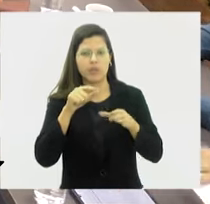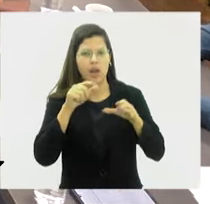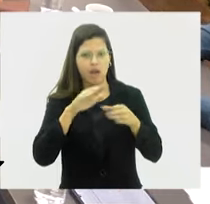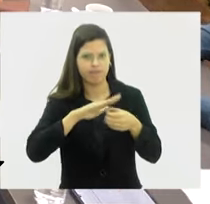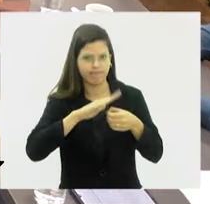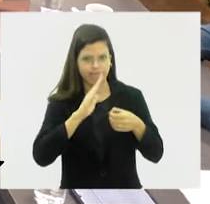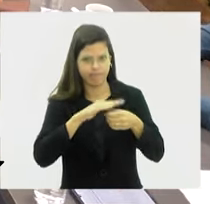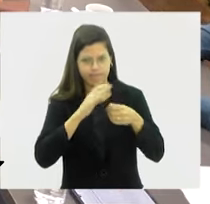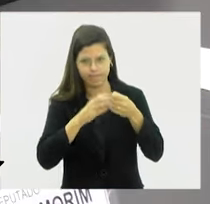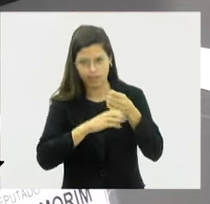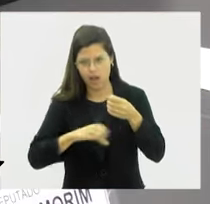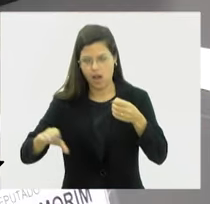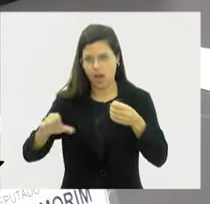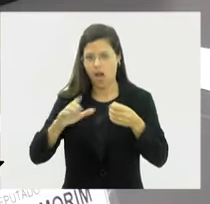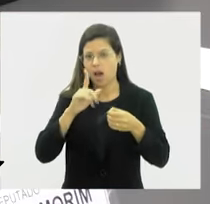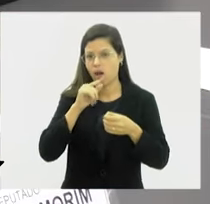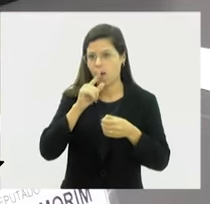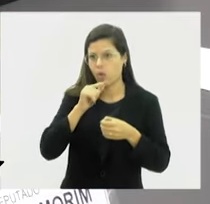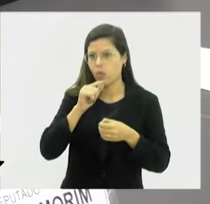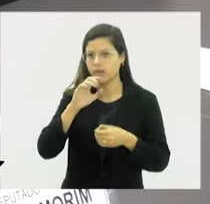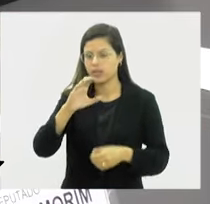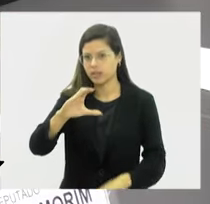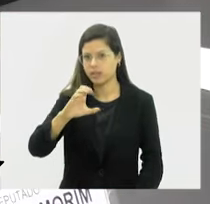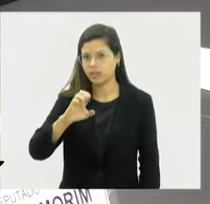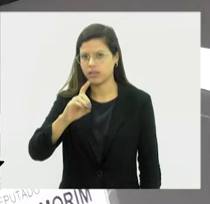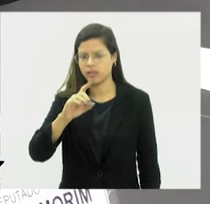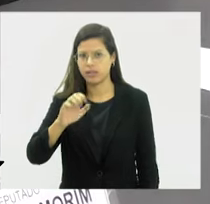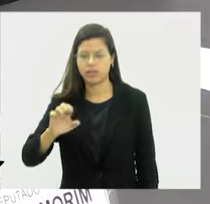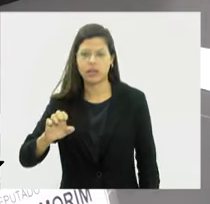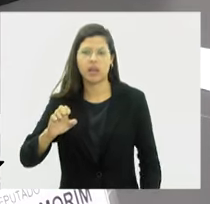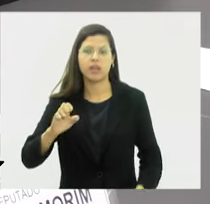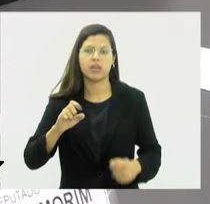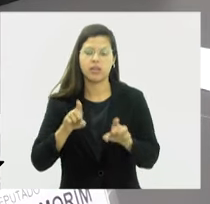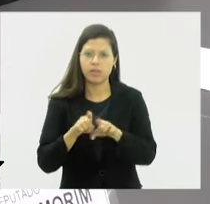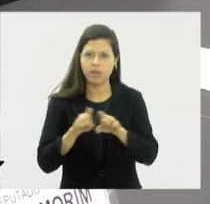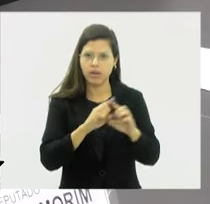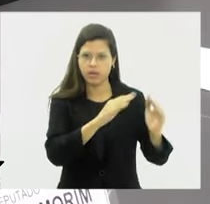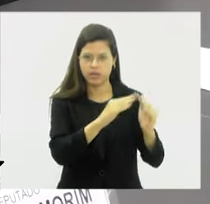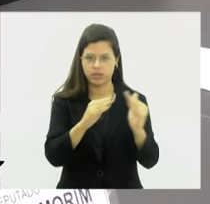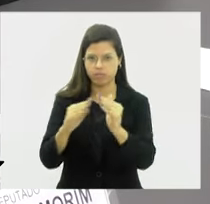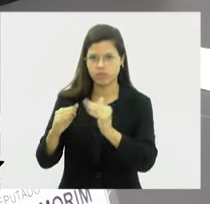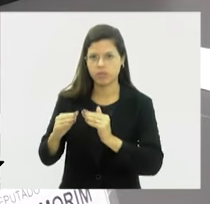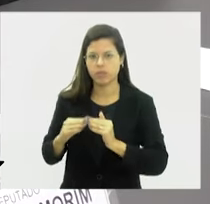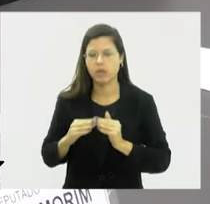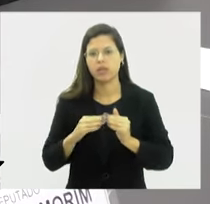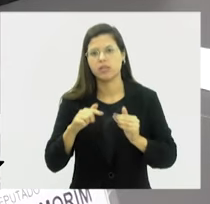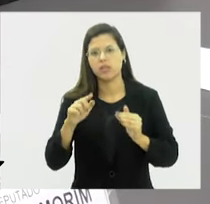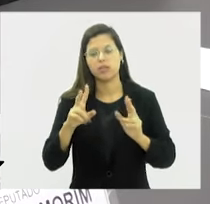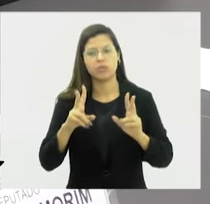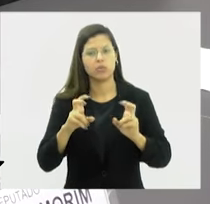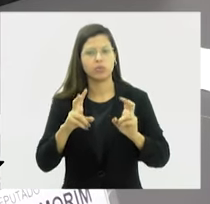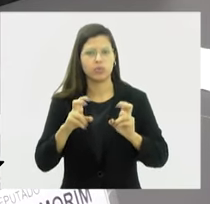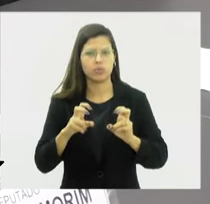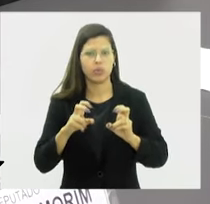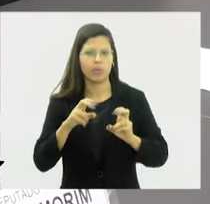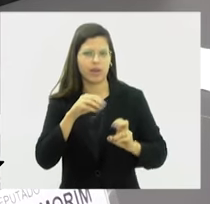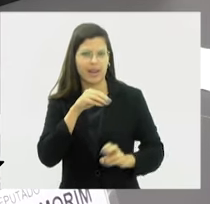Esgotos, SEDAE, e as unidades habitacionais dos condomínios do Programa de Arrendamento Residencial